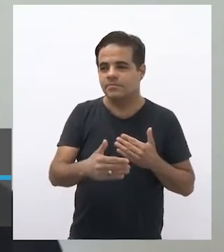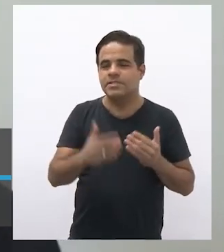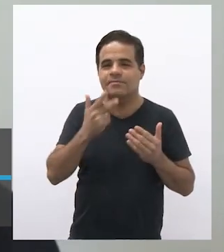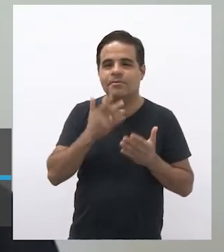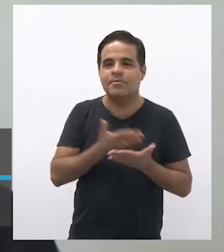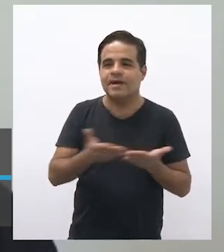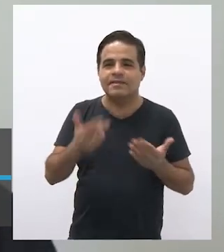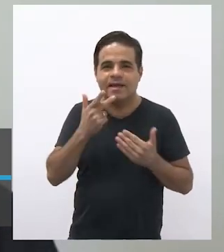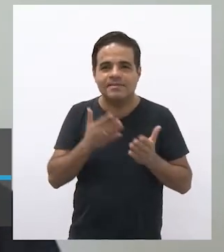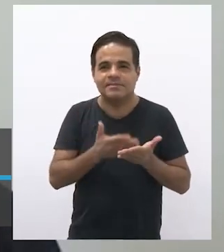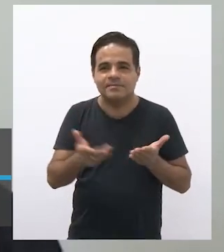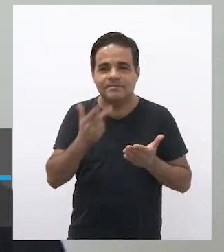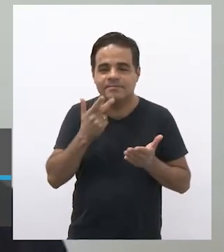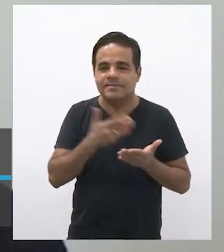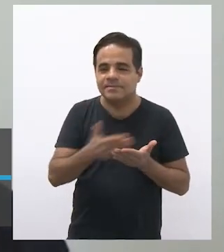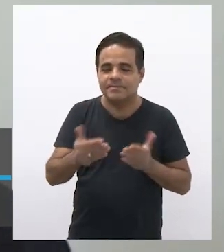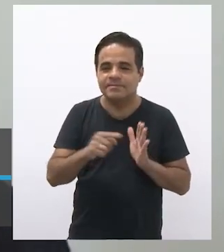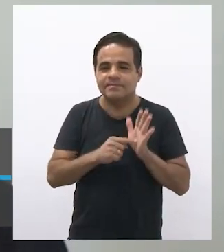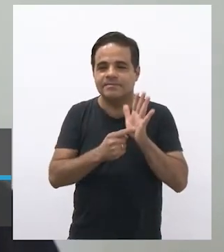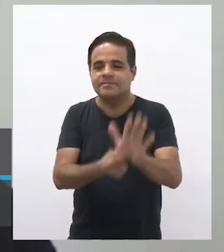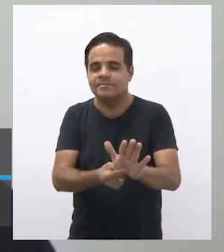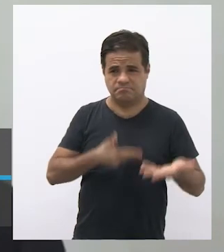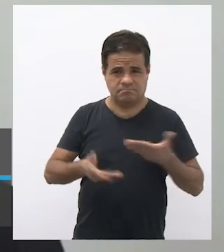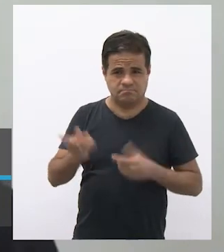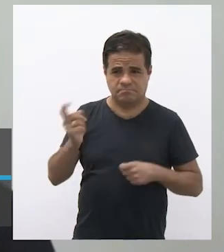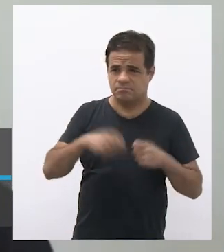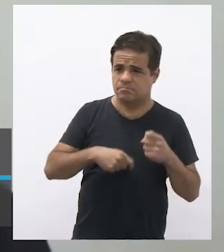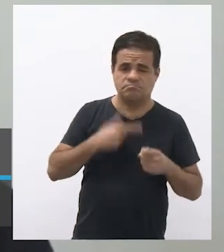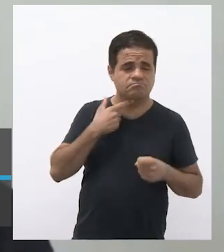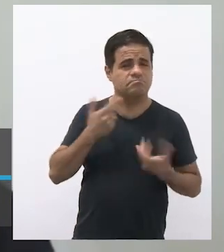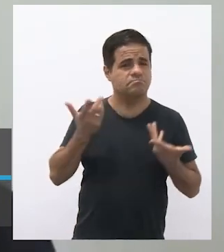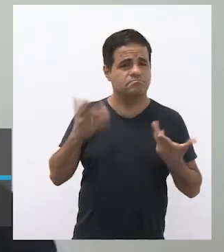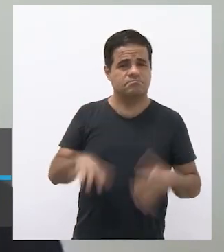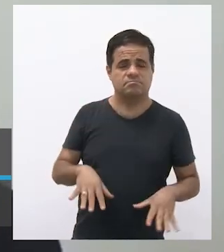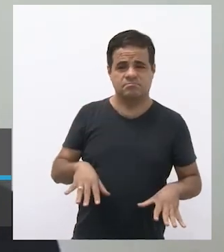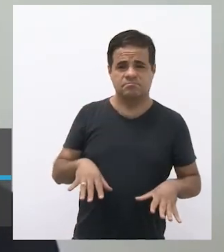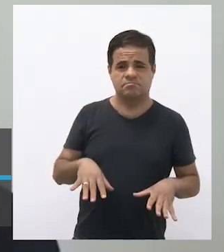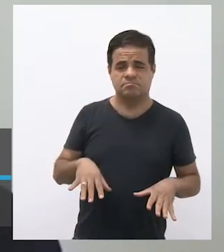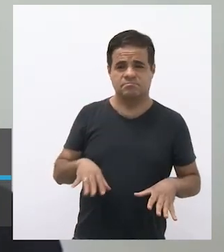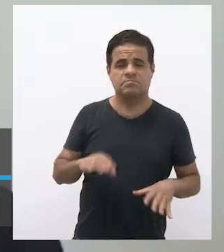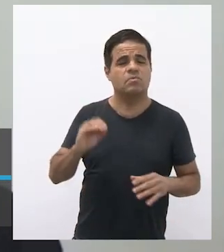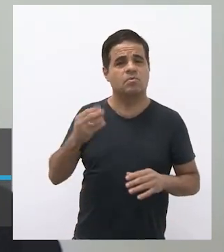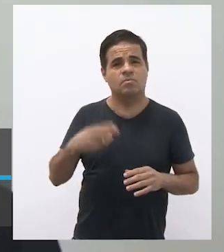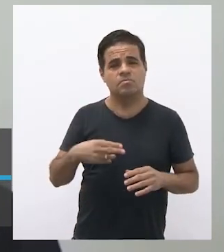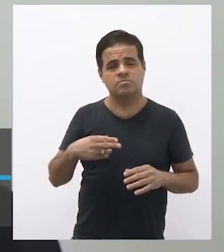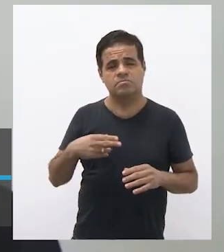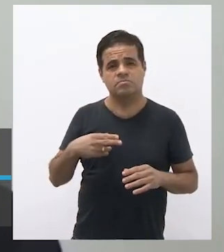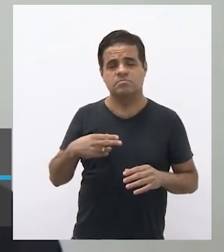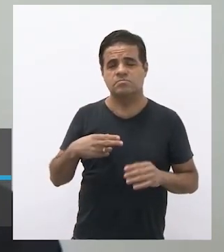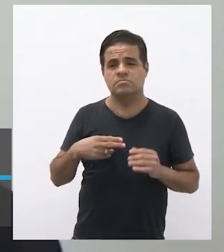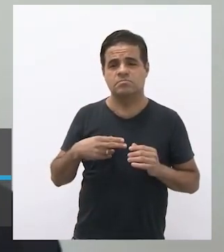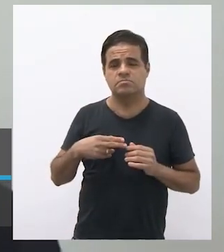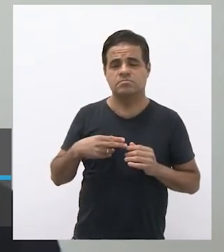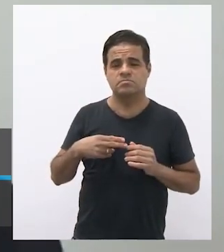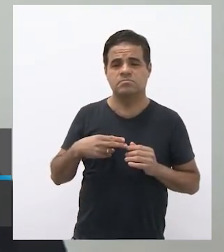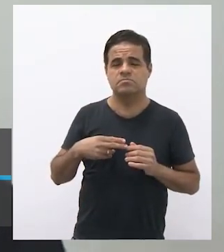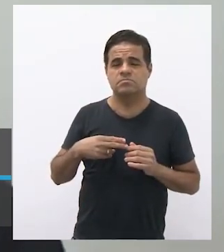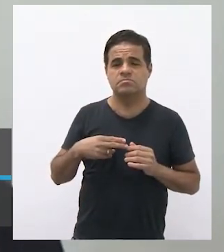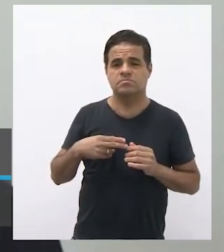esses tratados eles forem aprovados como emendas constitucionais, eles têm uma validade semelhante